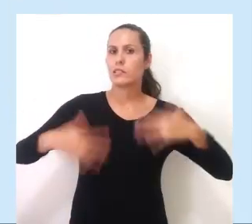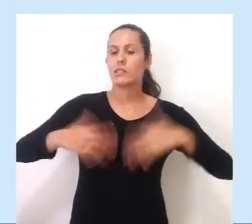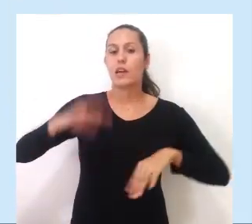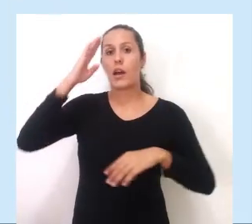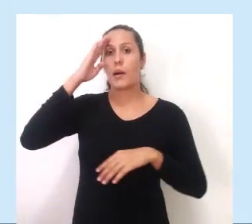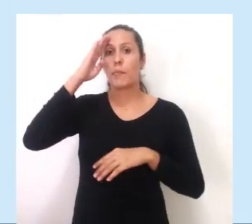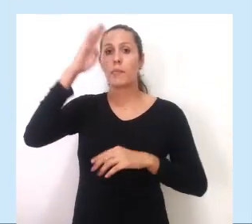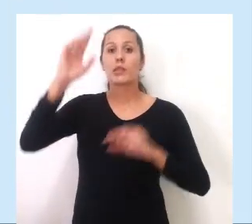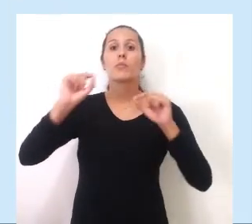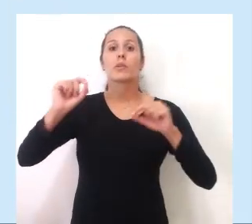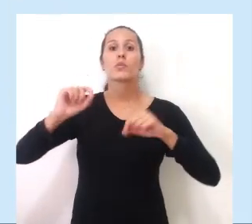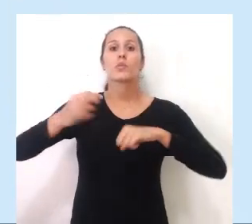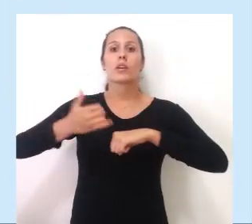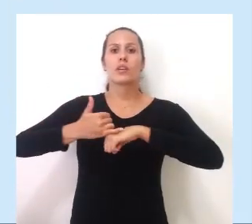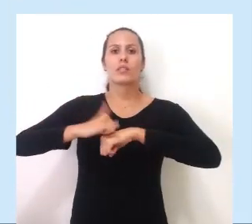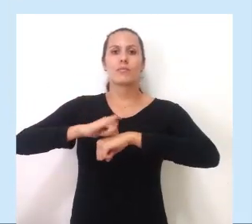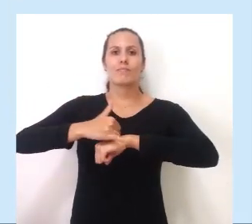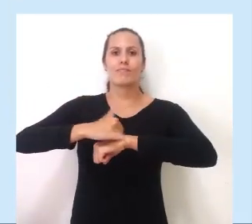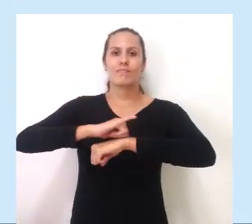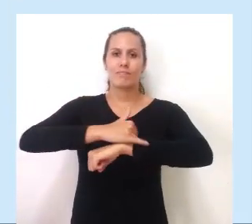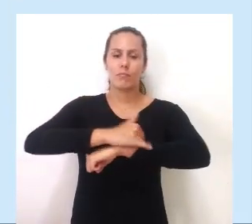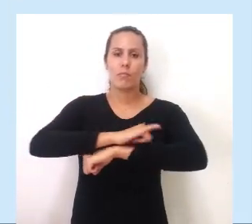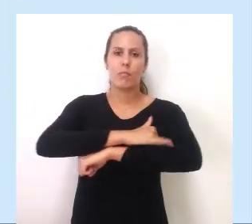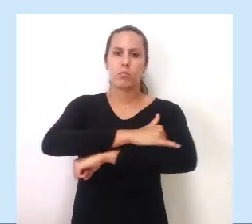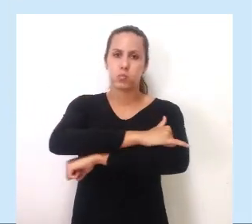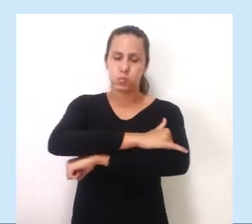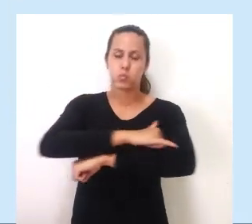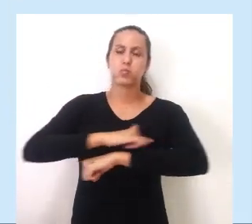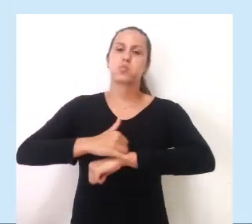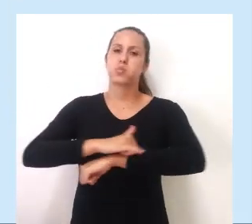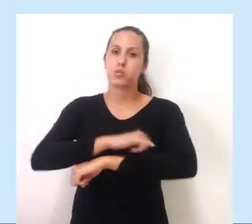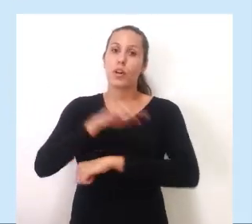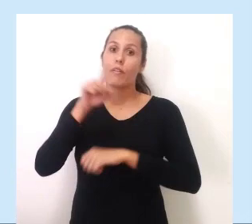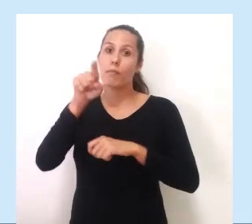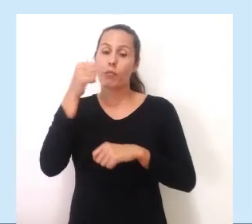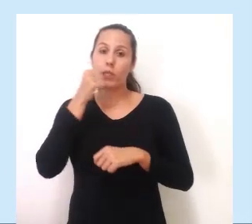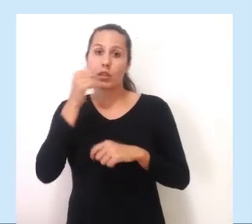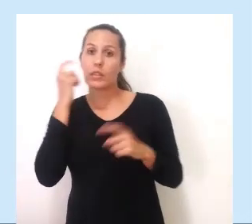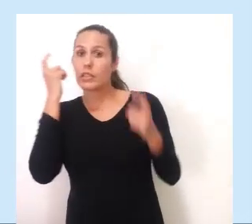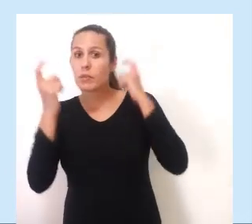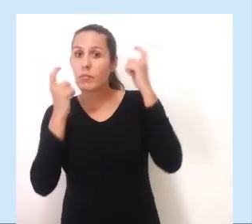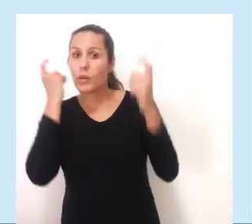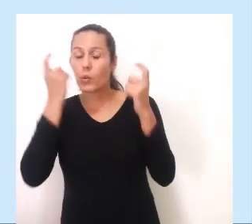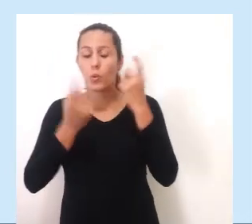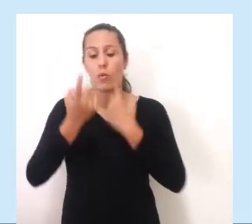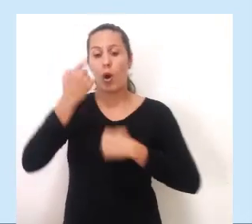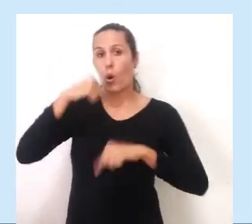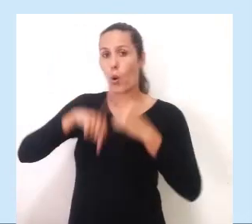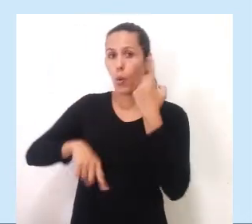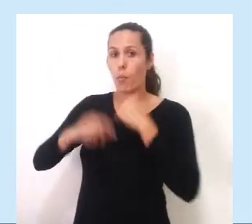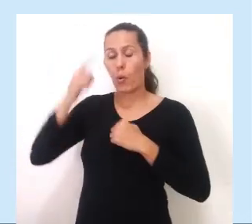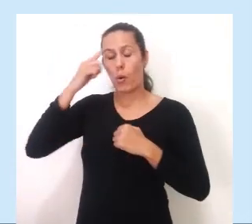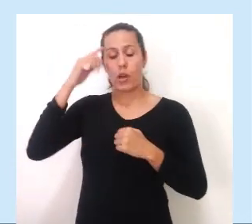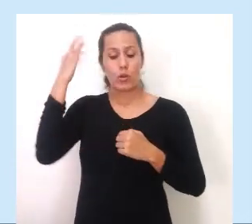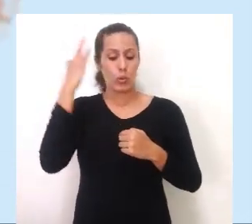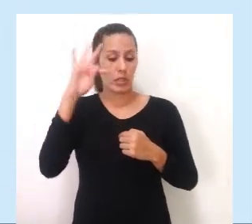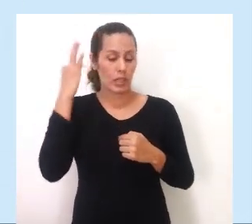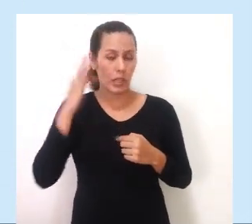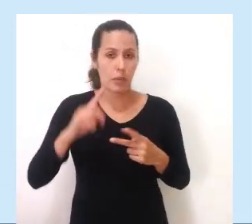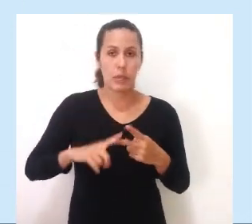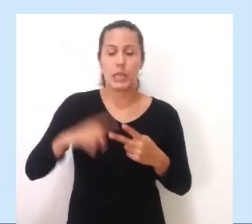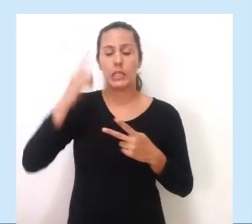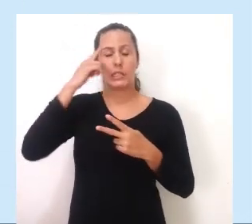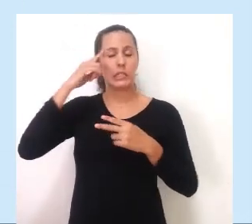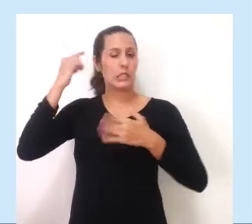colaterais, principalmente ganho de peso, as meninas aí que se preocupam bastante, mais